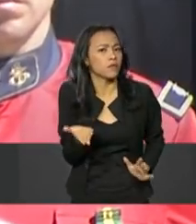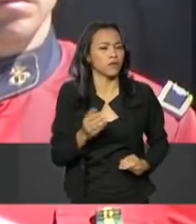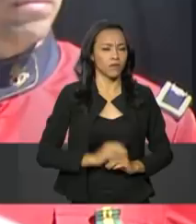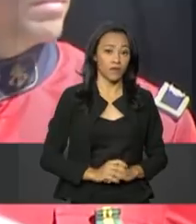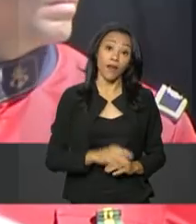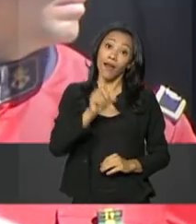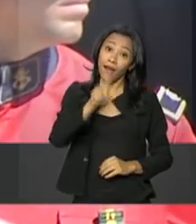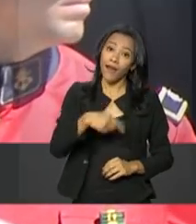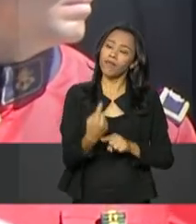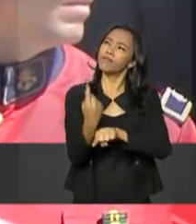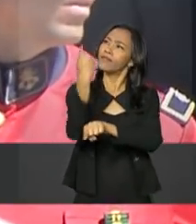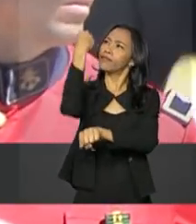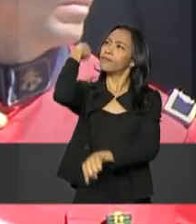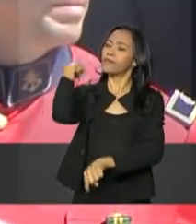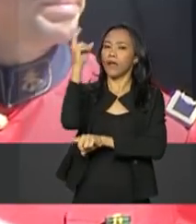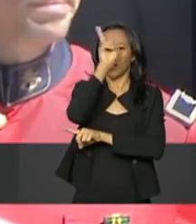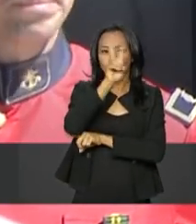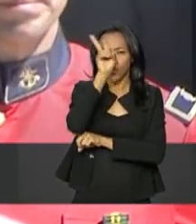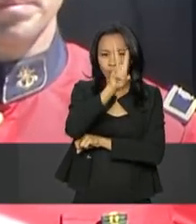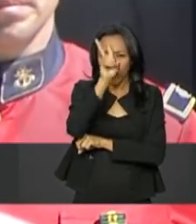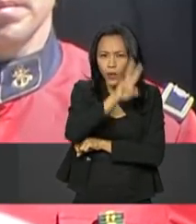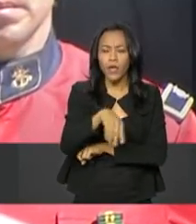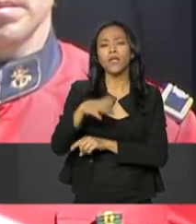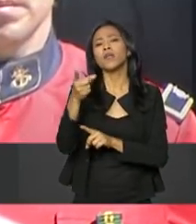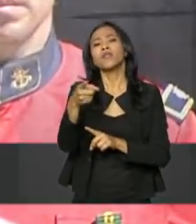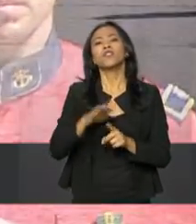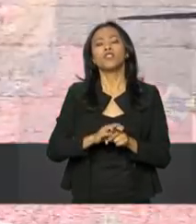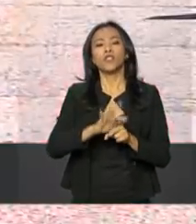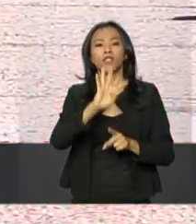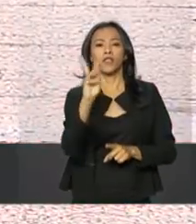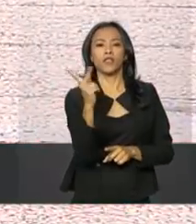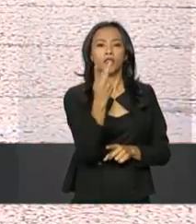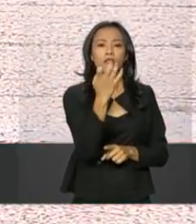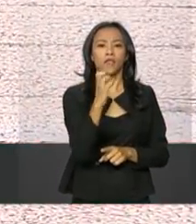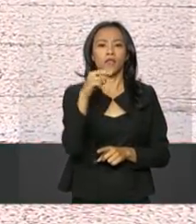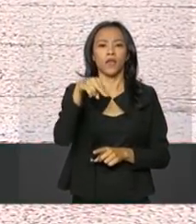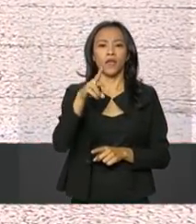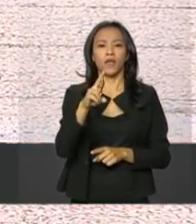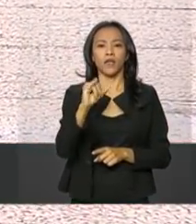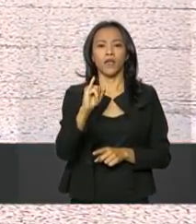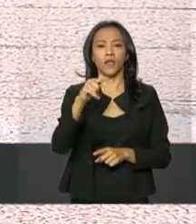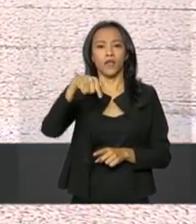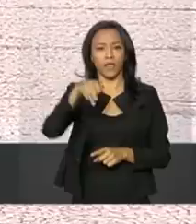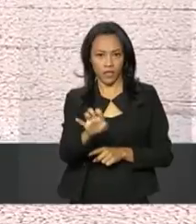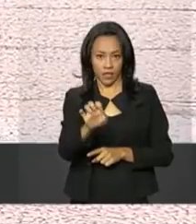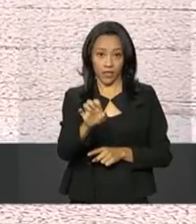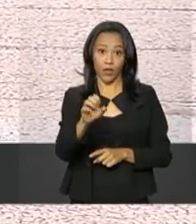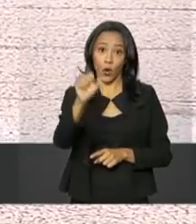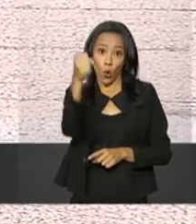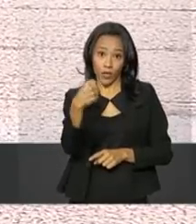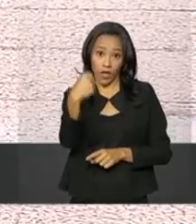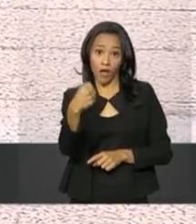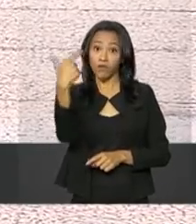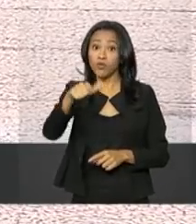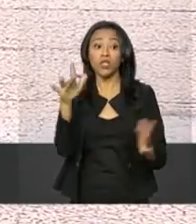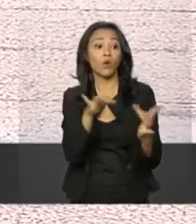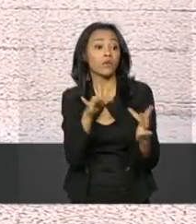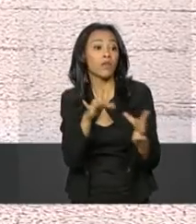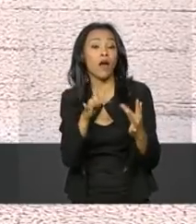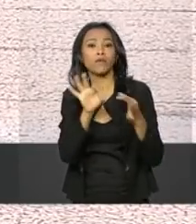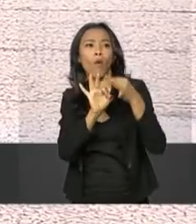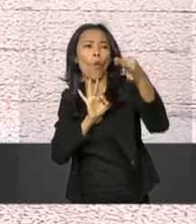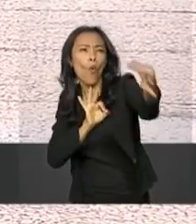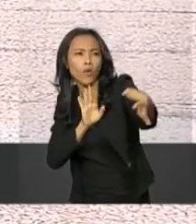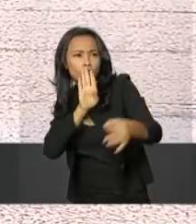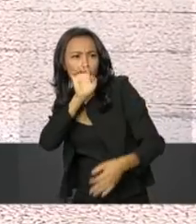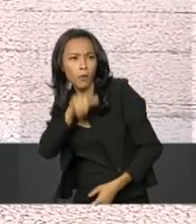remonta à história. Na época de Henrique VIII, os navios não tinham comunicações com terra. Então, para saber se não tinha guerra, se estava tudo